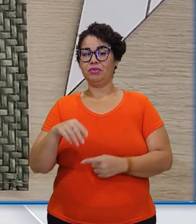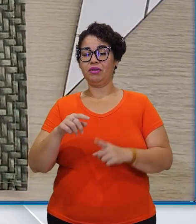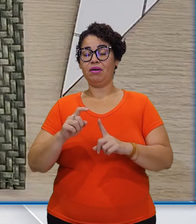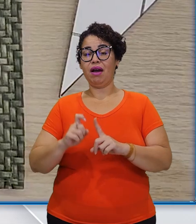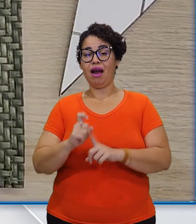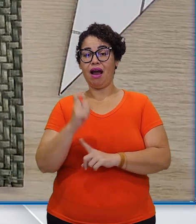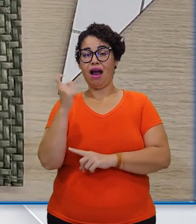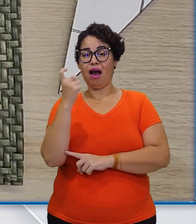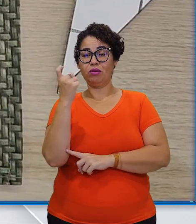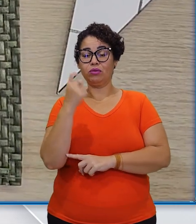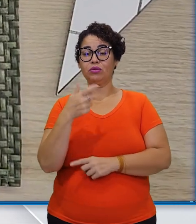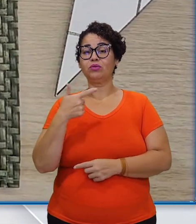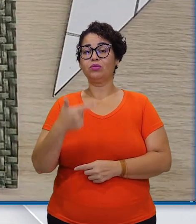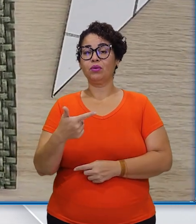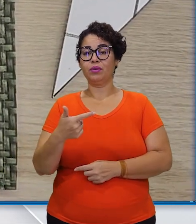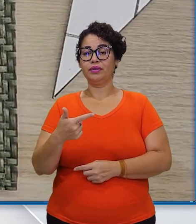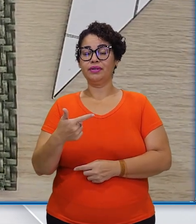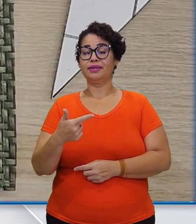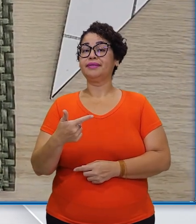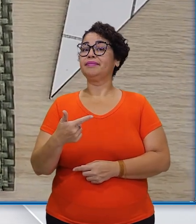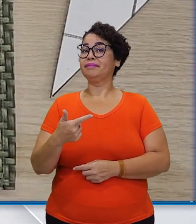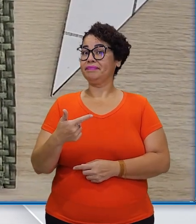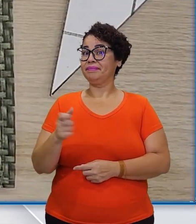e altura medindo 2.